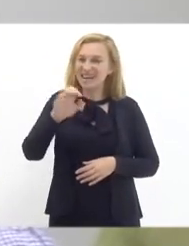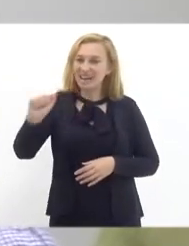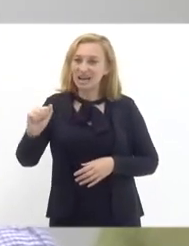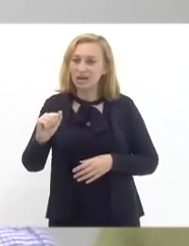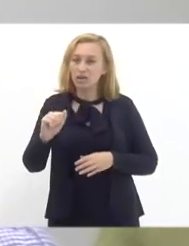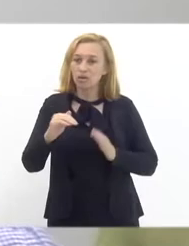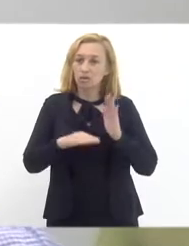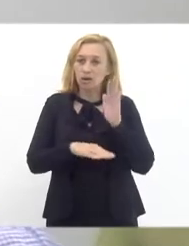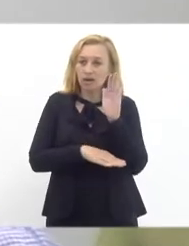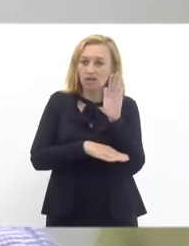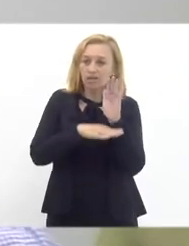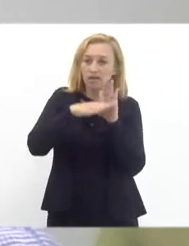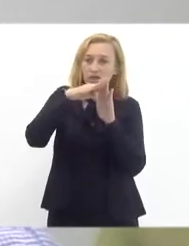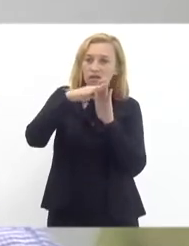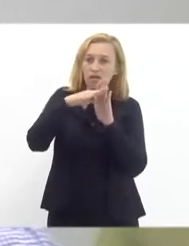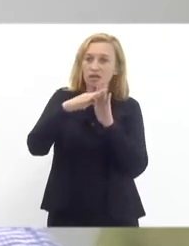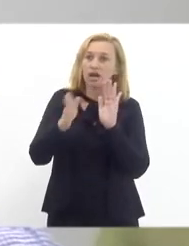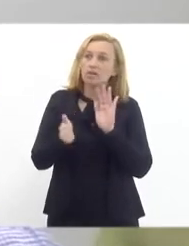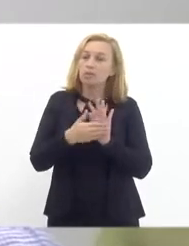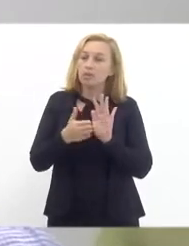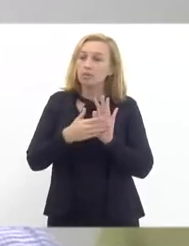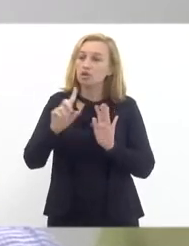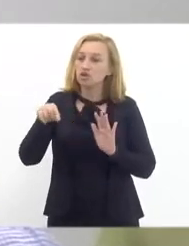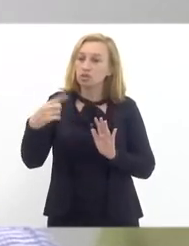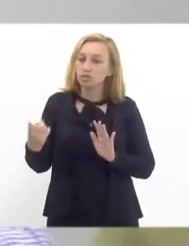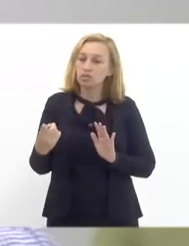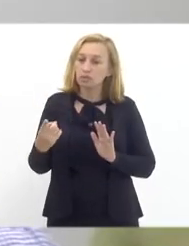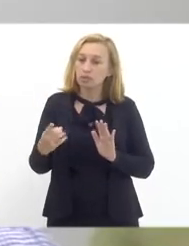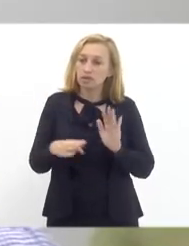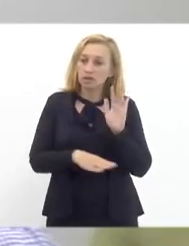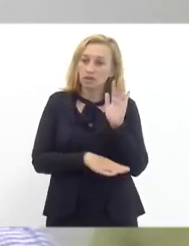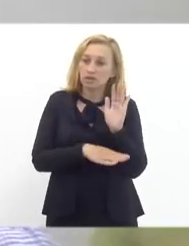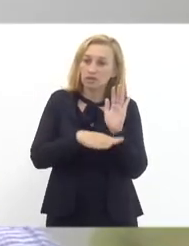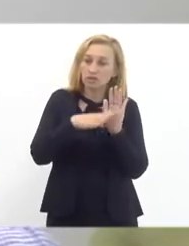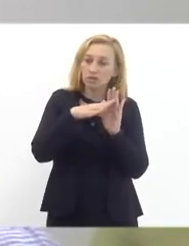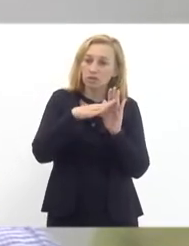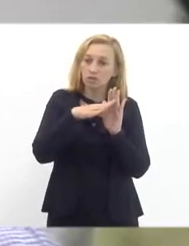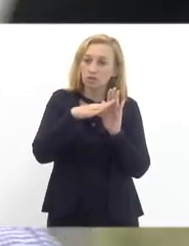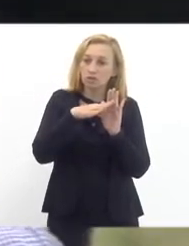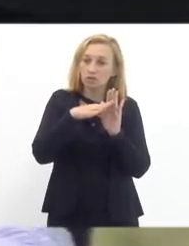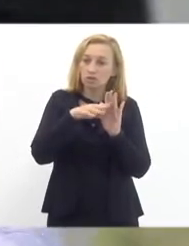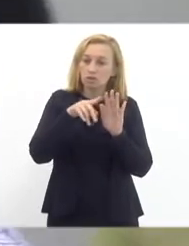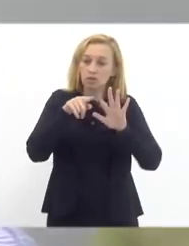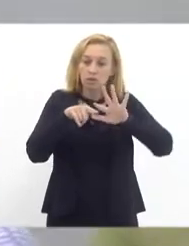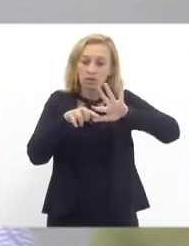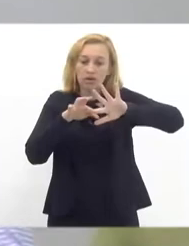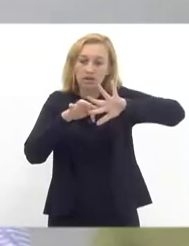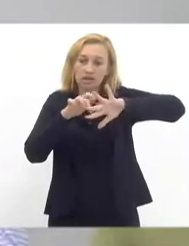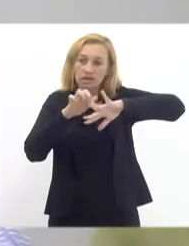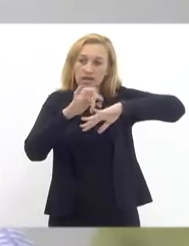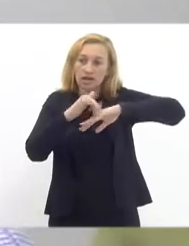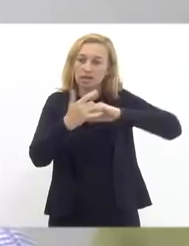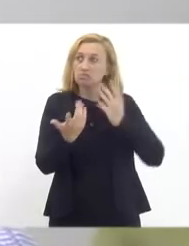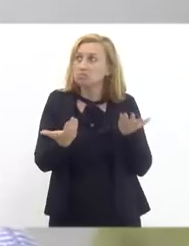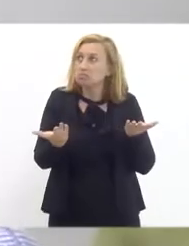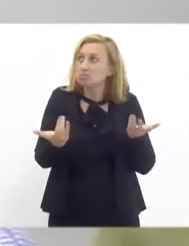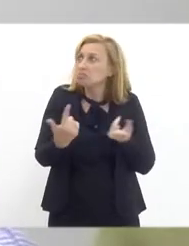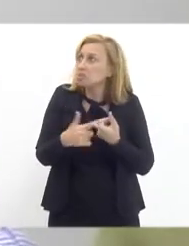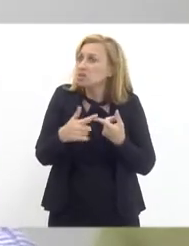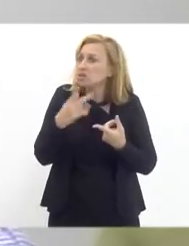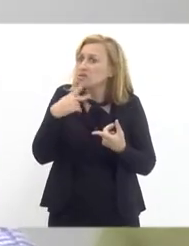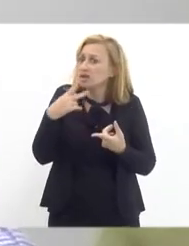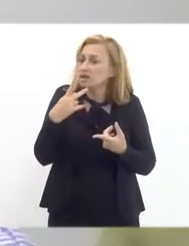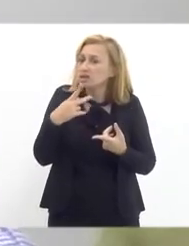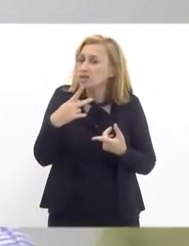também não vai ficar legal. A proposta veio depois, o elevador com a escada rolante. Por que, que eu estou falando isso? Porque isso